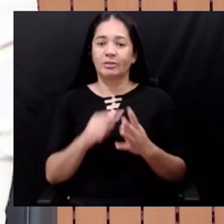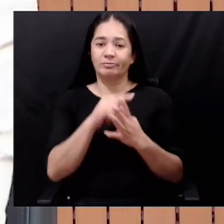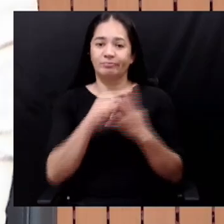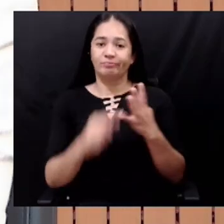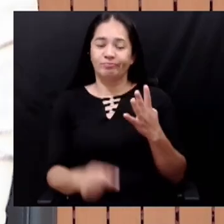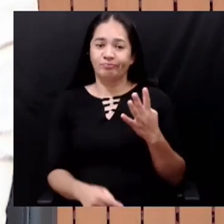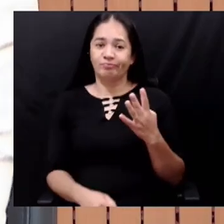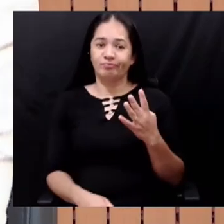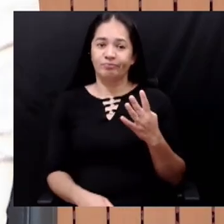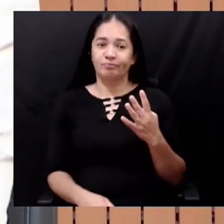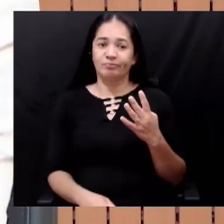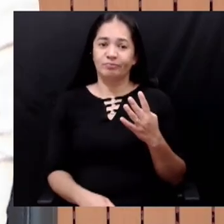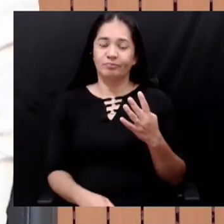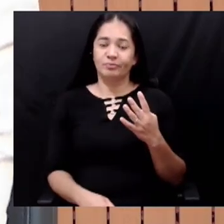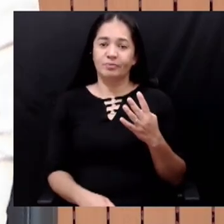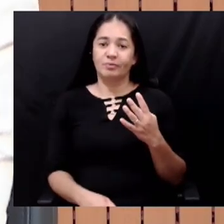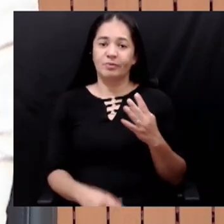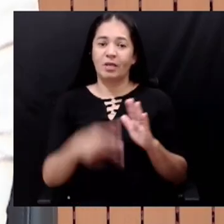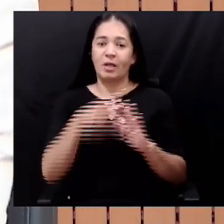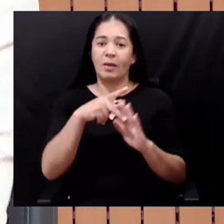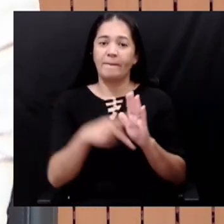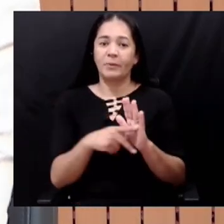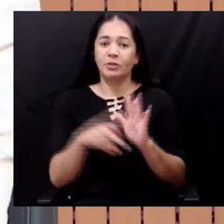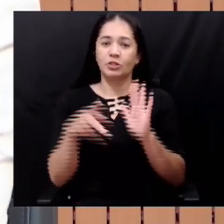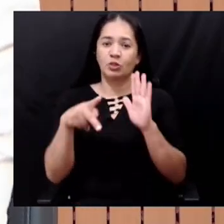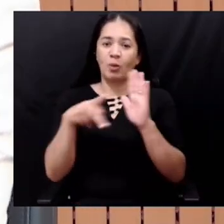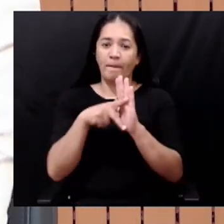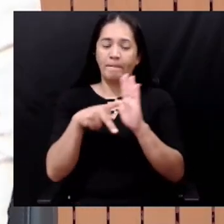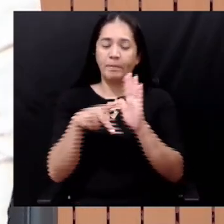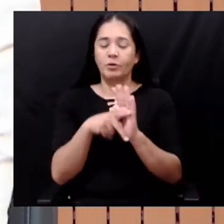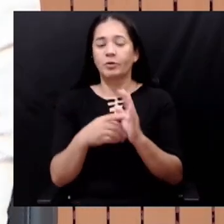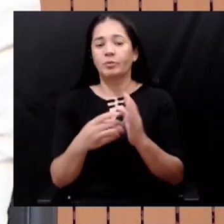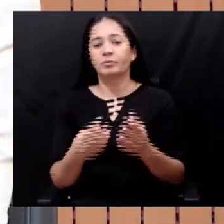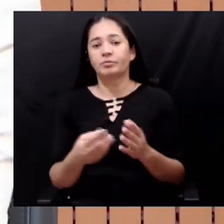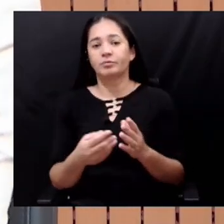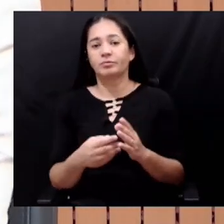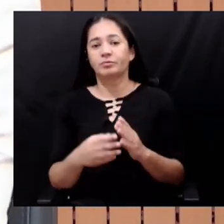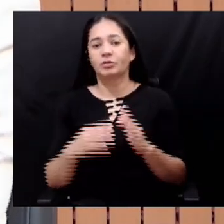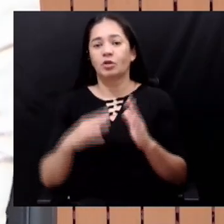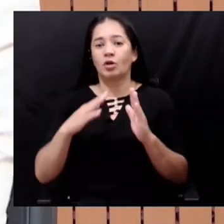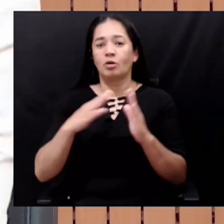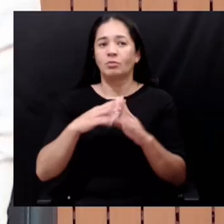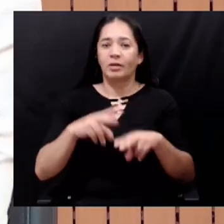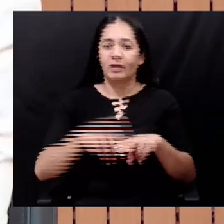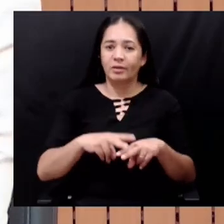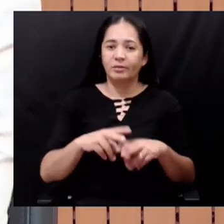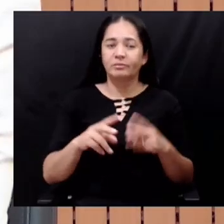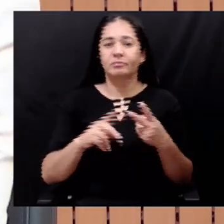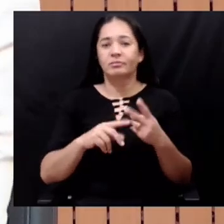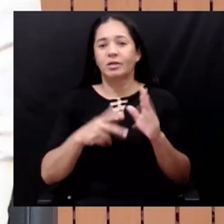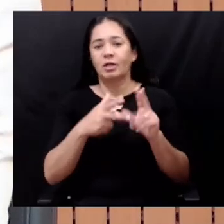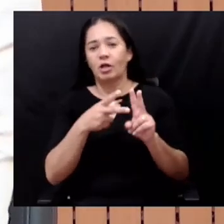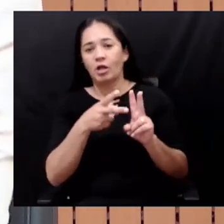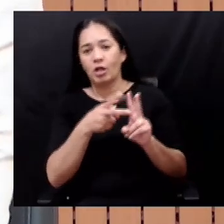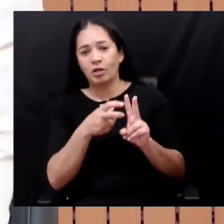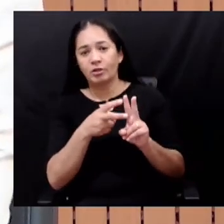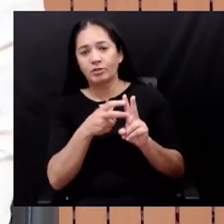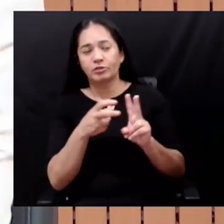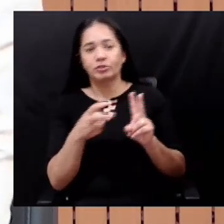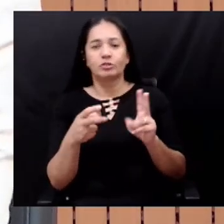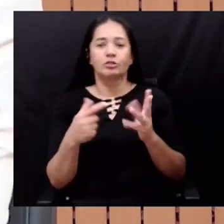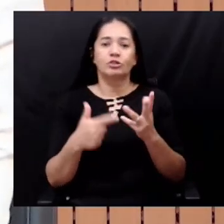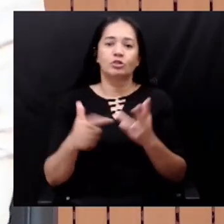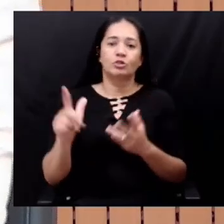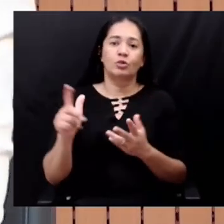relacionados a projetos específicos, como Fundação Casa, indígenas, quilombolas, né? E mesmo auxílio para